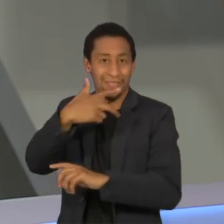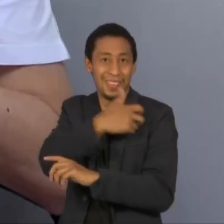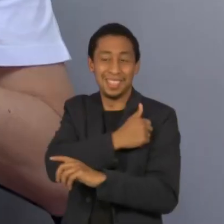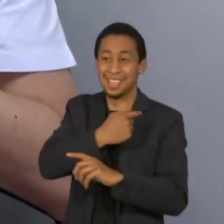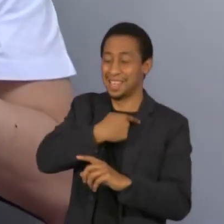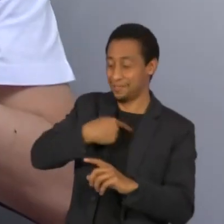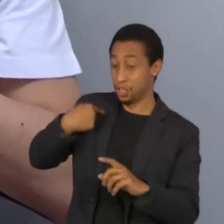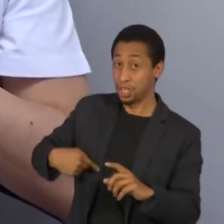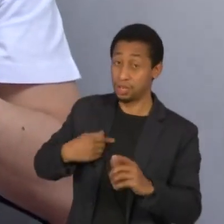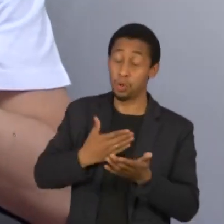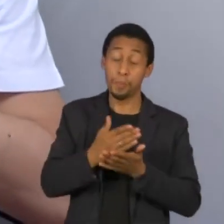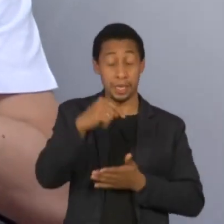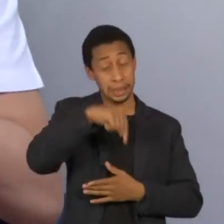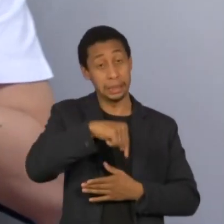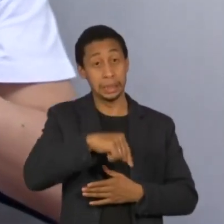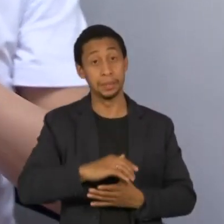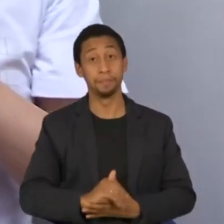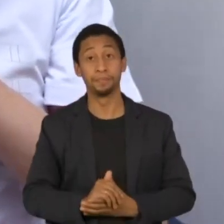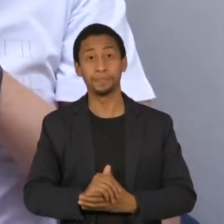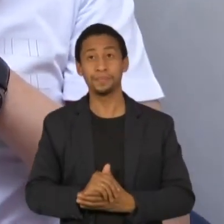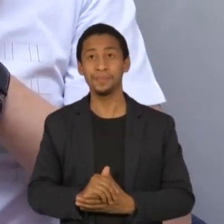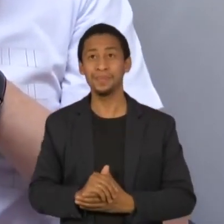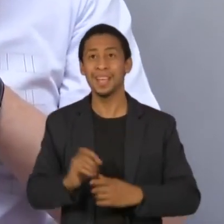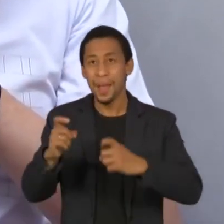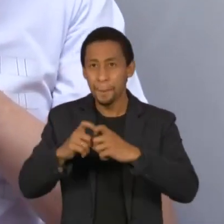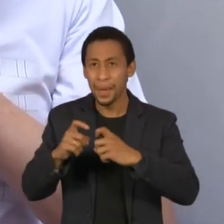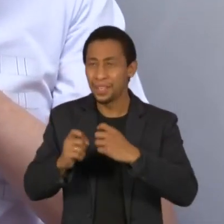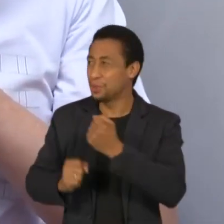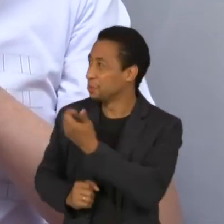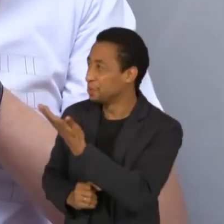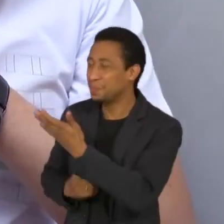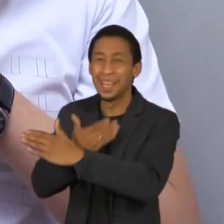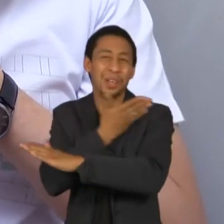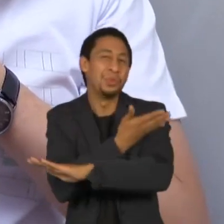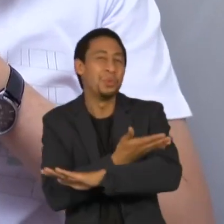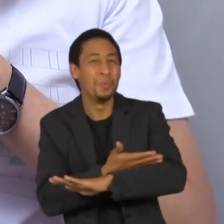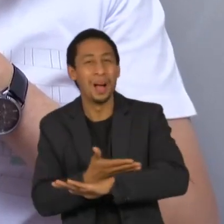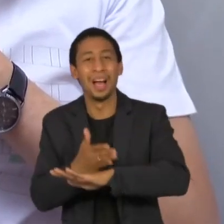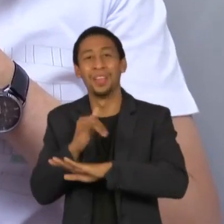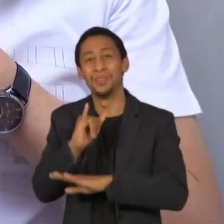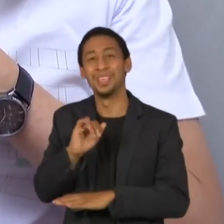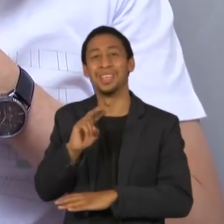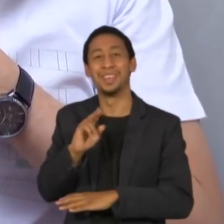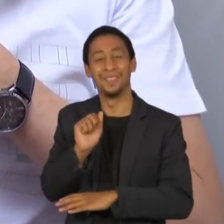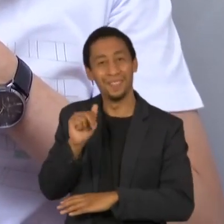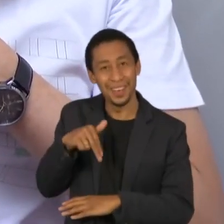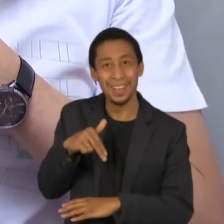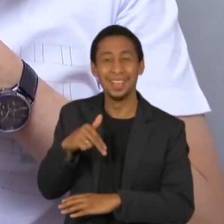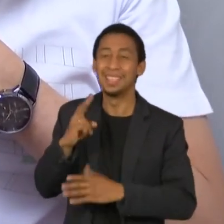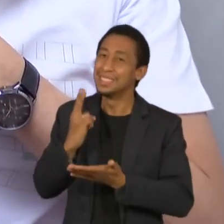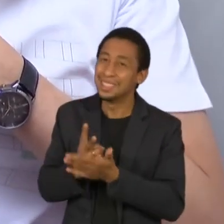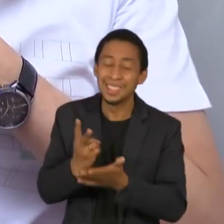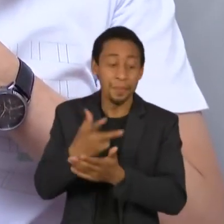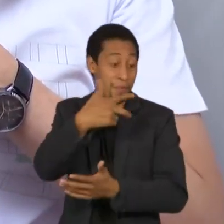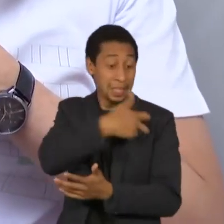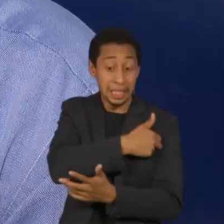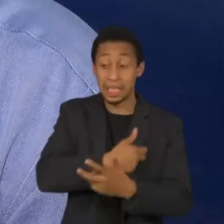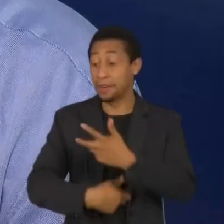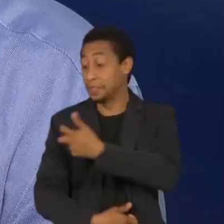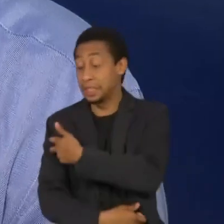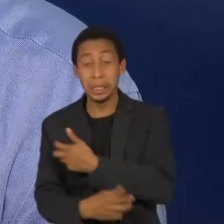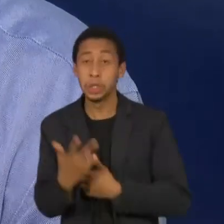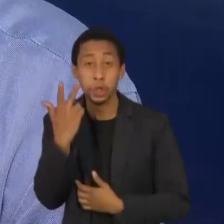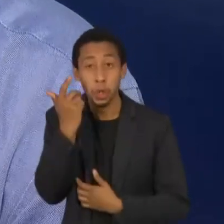chinesa. Como médico, Ivan está acostumado a atualizar a carteira de vacinação. Mas a dose dessa manhã foi diferente.